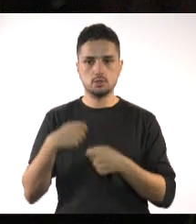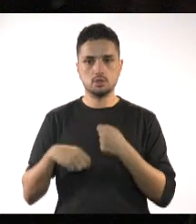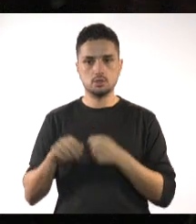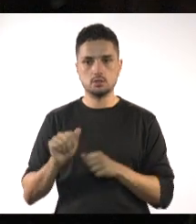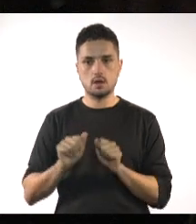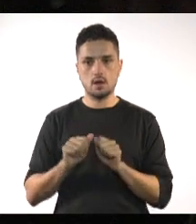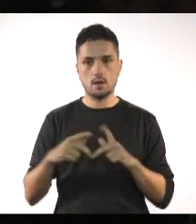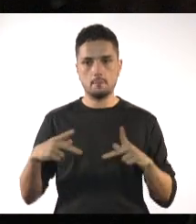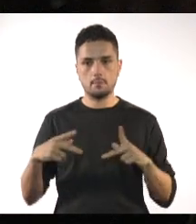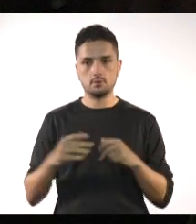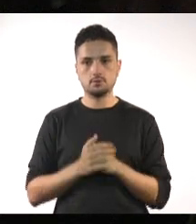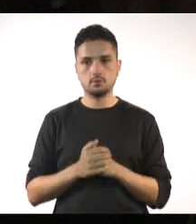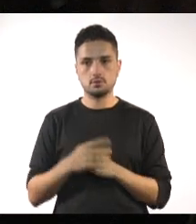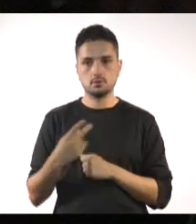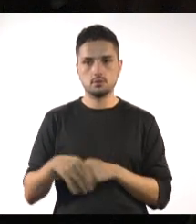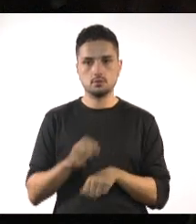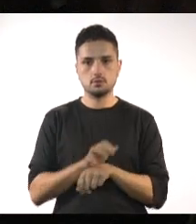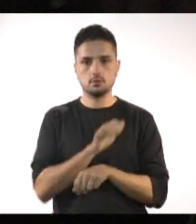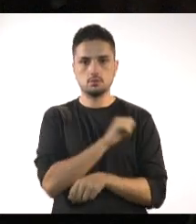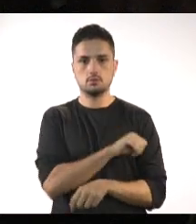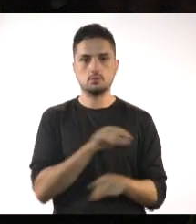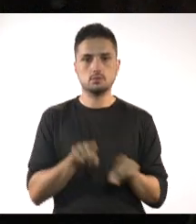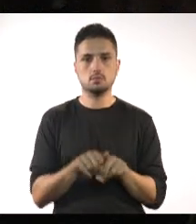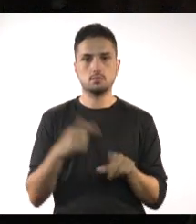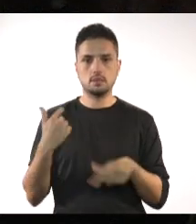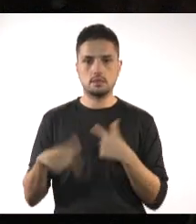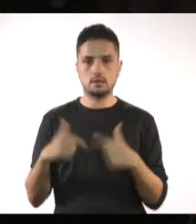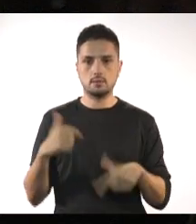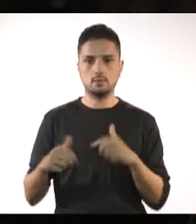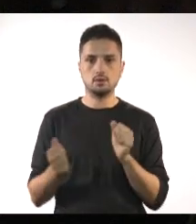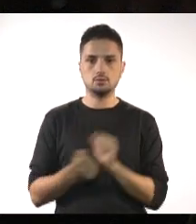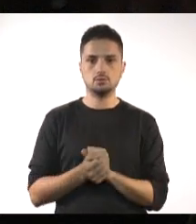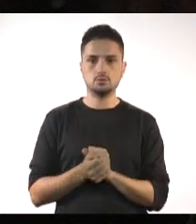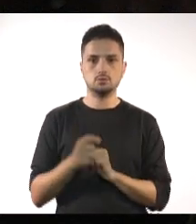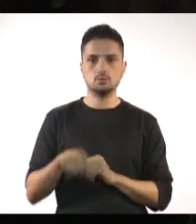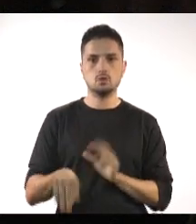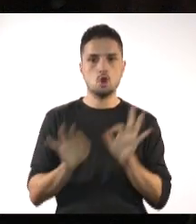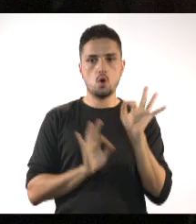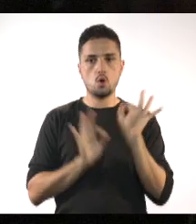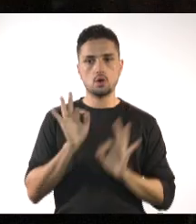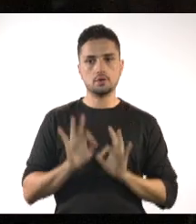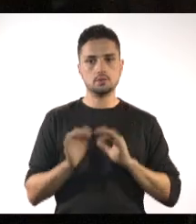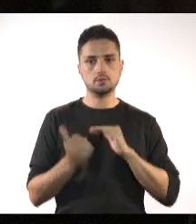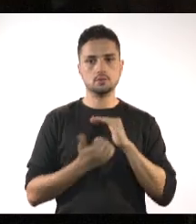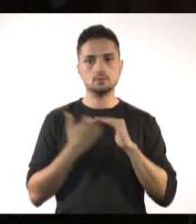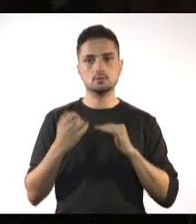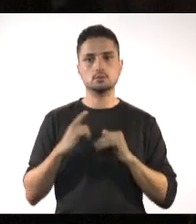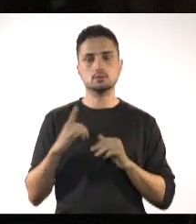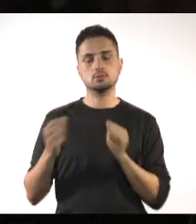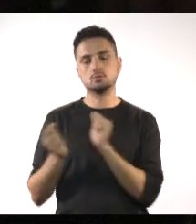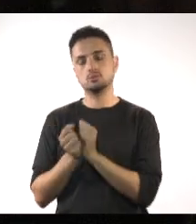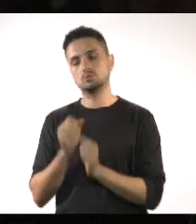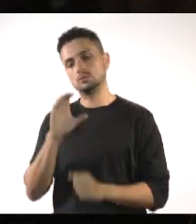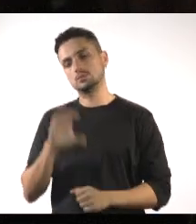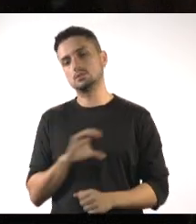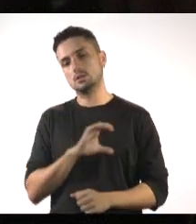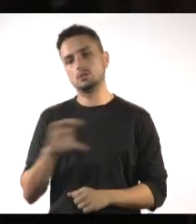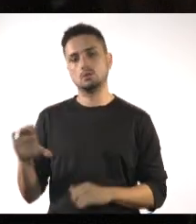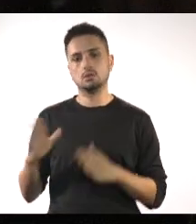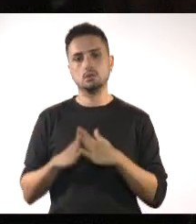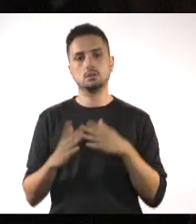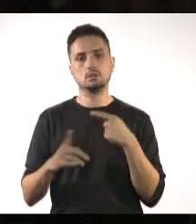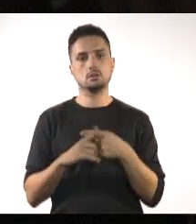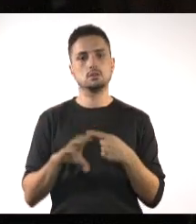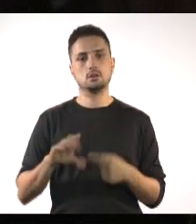do nosso estado do Rio de Janeiro. E também trabalho na Caritas, uma organização humanitária ligada à Igreja Católica. E a partir da